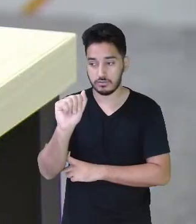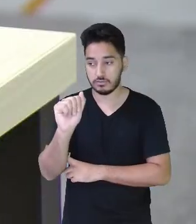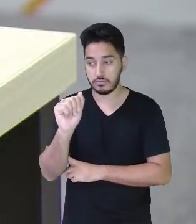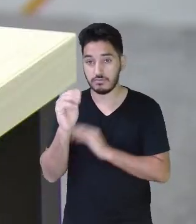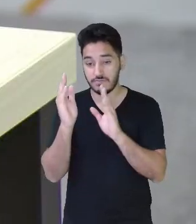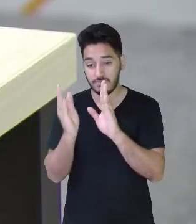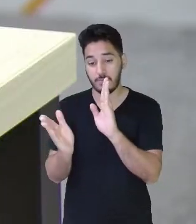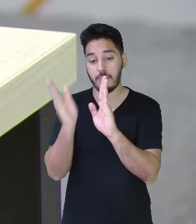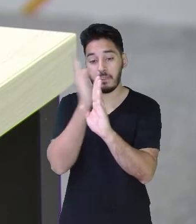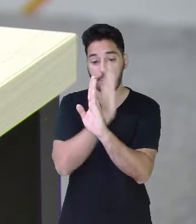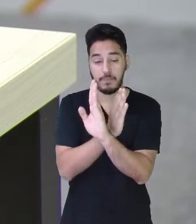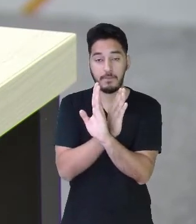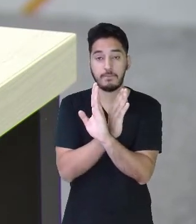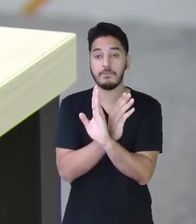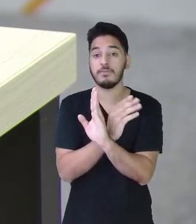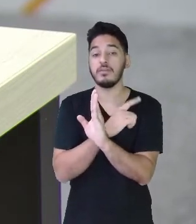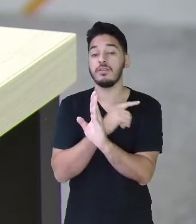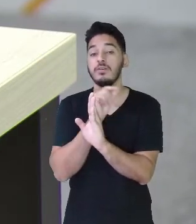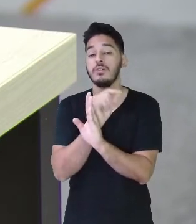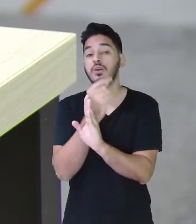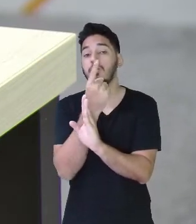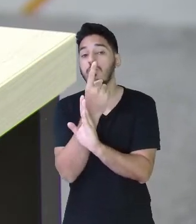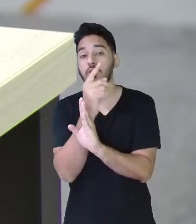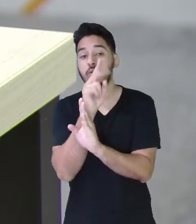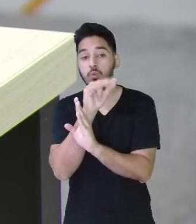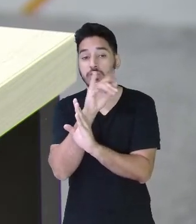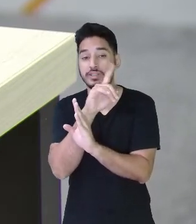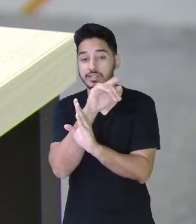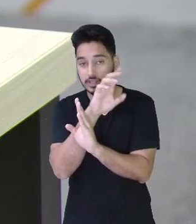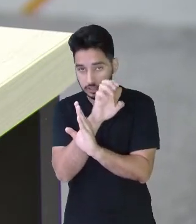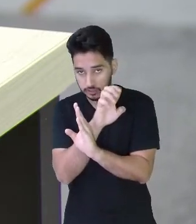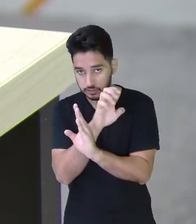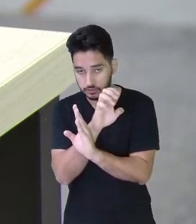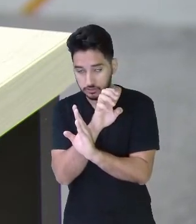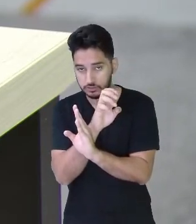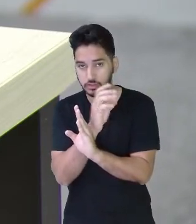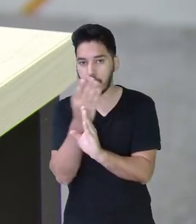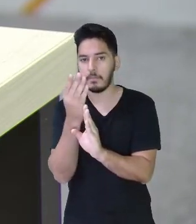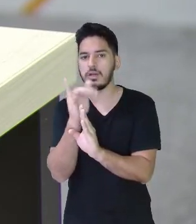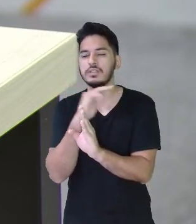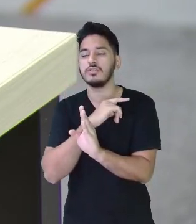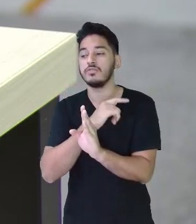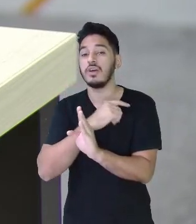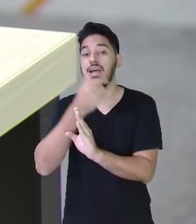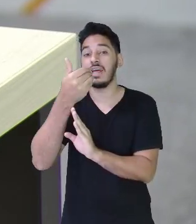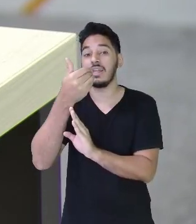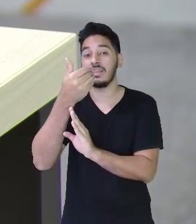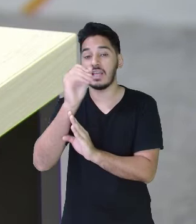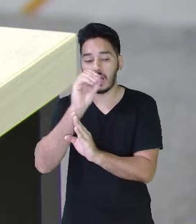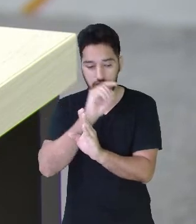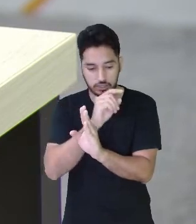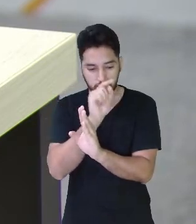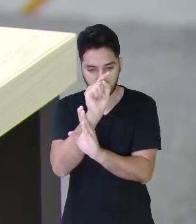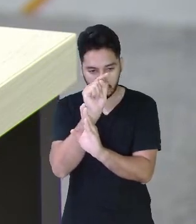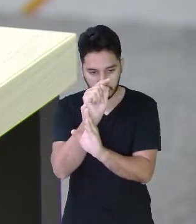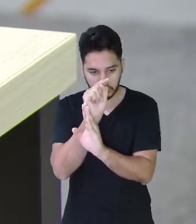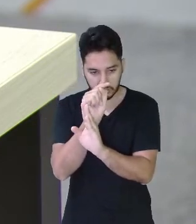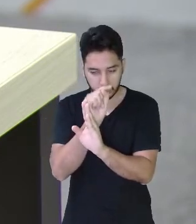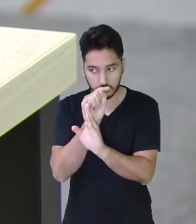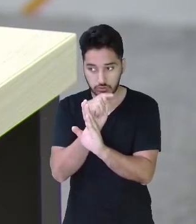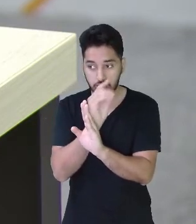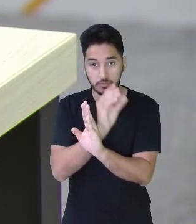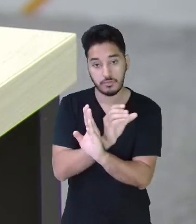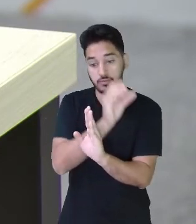Aqui eu tenho uma unidade. Mas se eu tiver 10 unidades dessa, eu pulo a